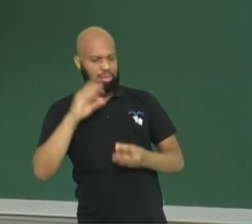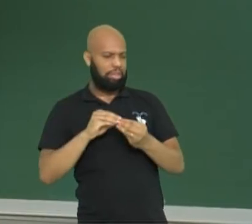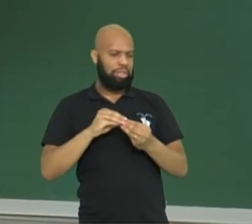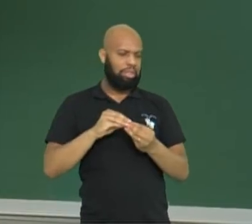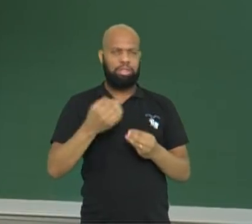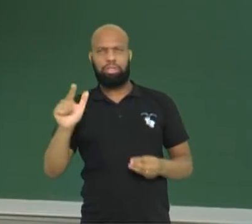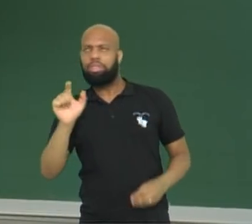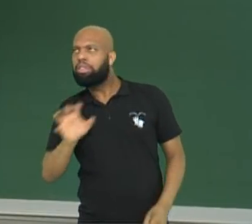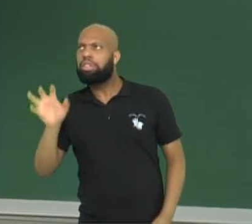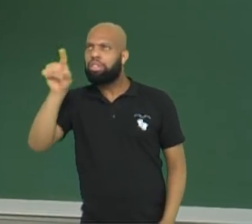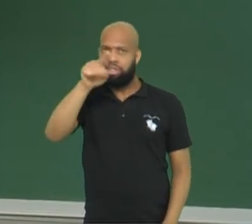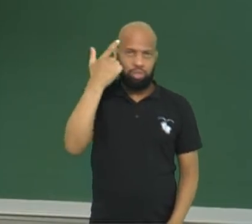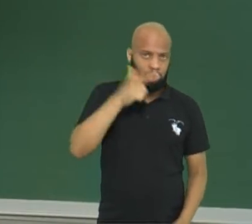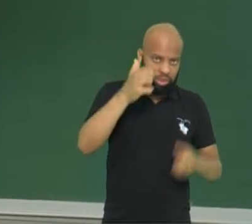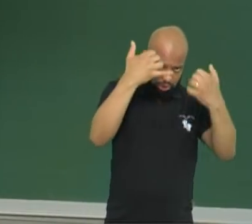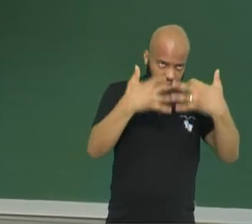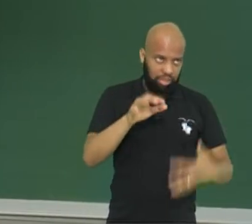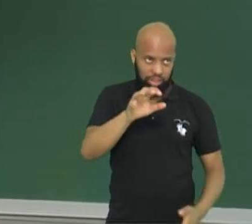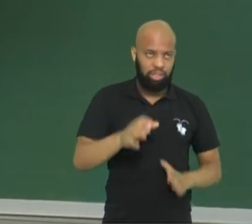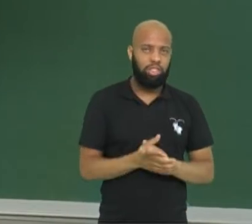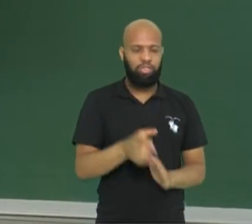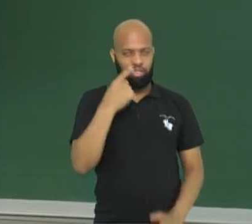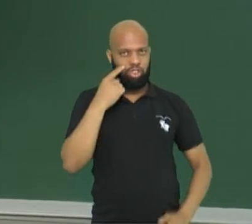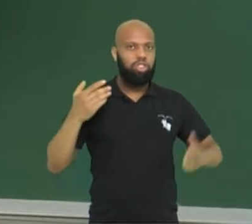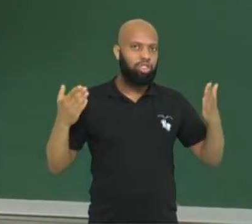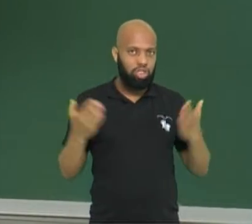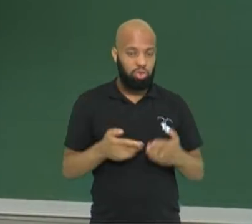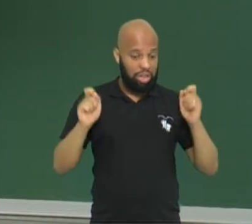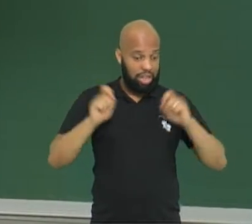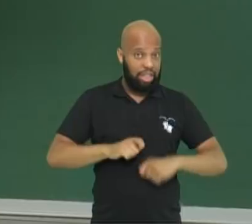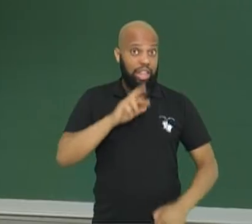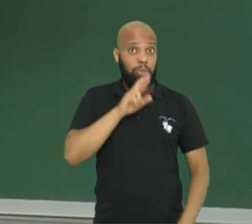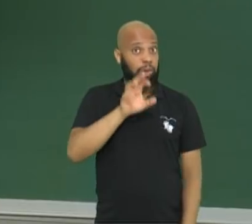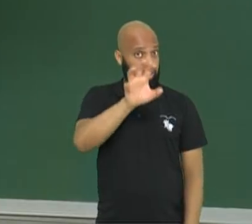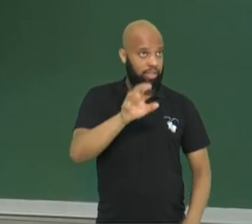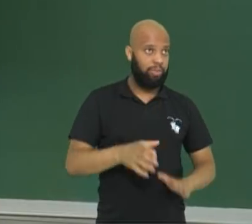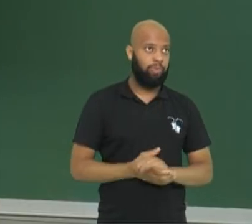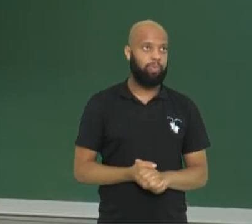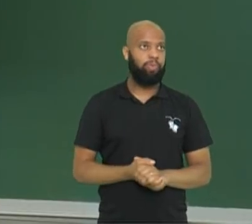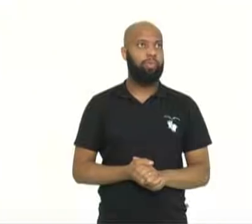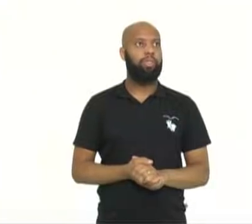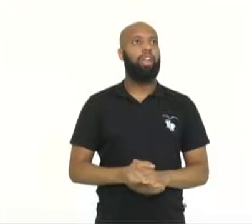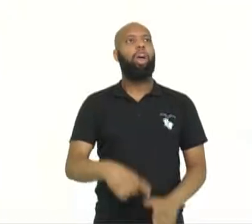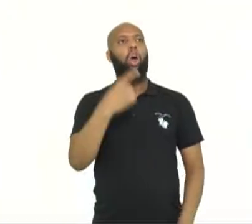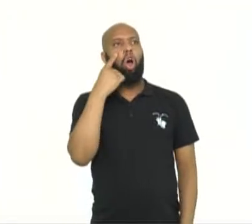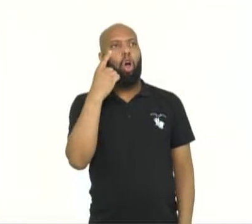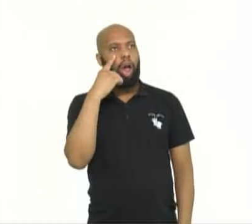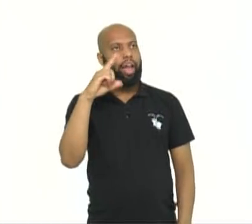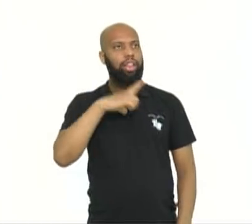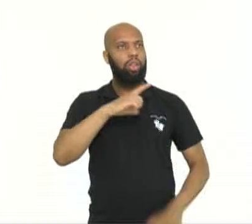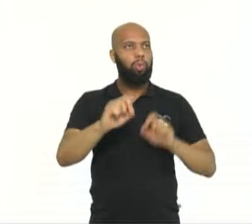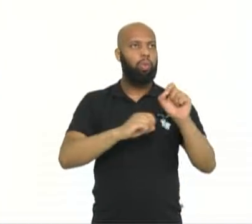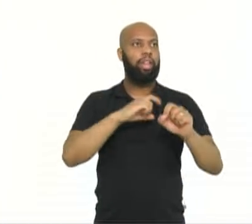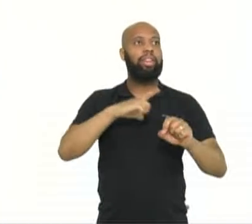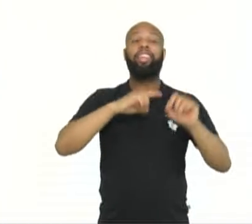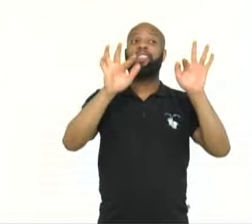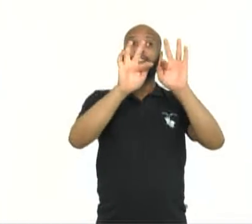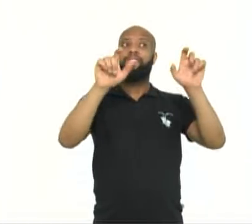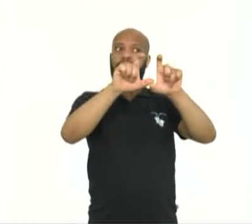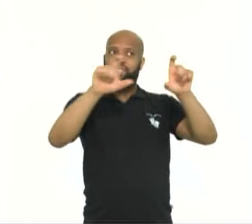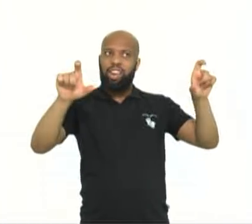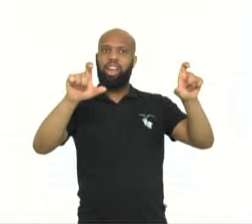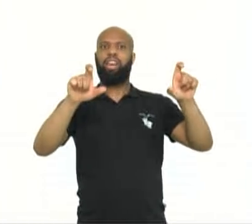regiões. Você conseguiu explicar isso? Vejamos, então, uma possibilidade. Olha, considerando então, né,